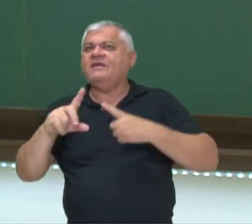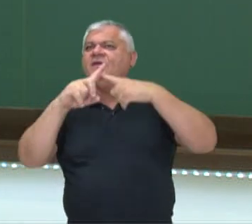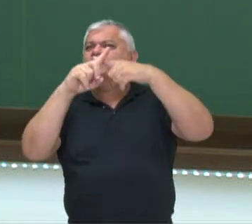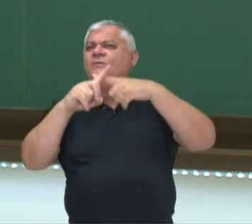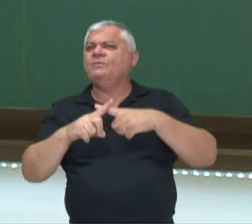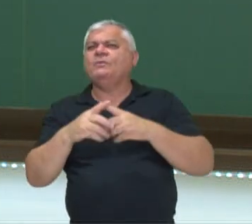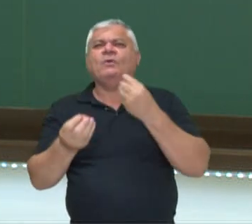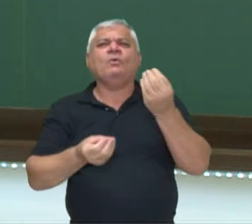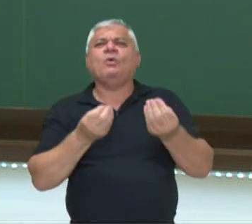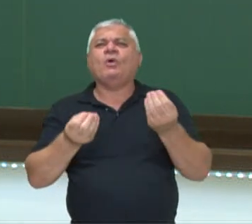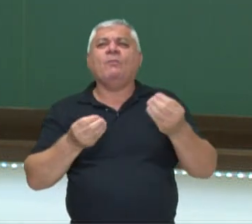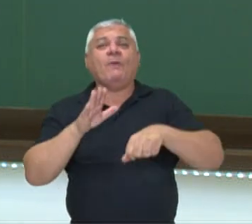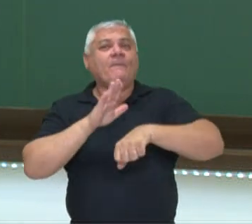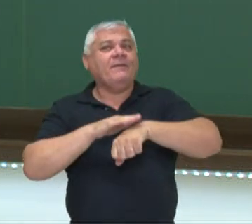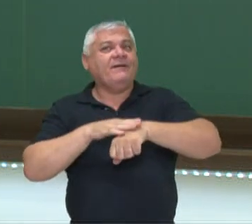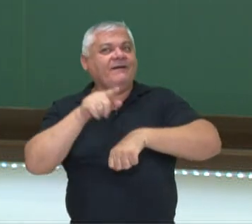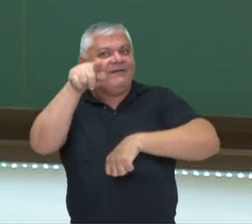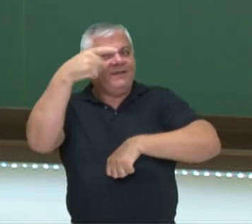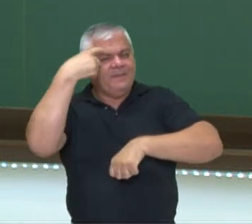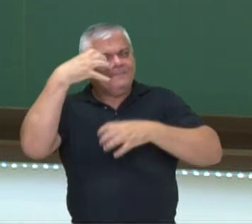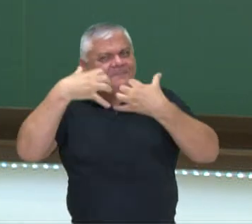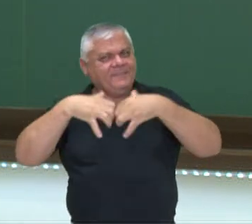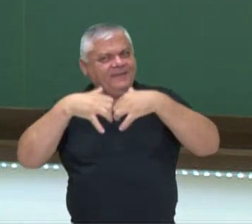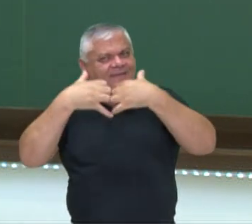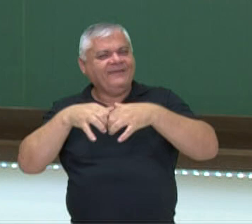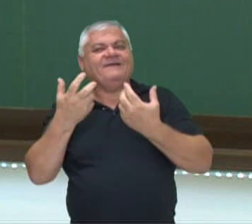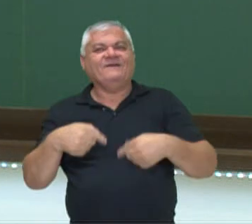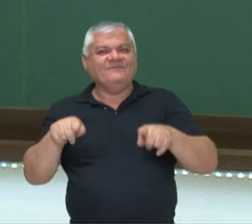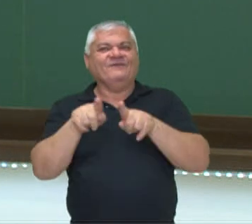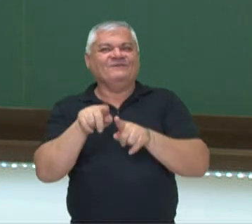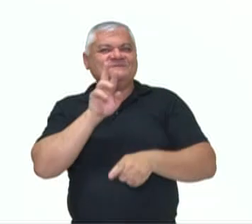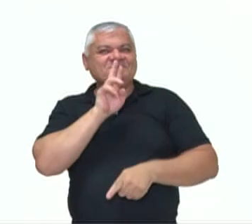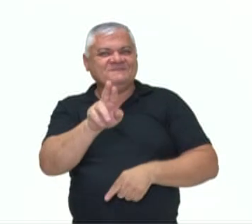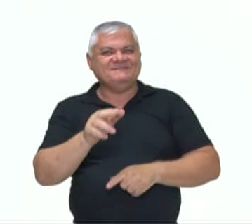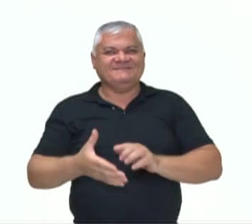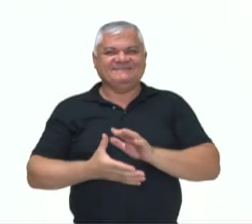que você vai fazer? Pense um pouquinho e nós já voltamos para responder.